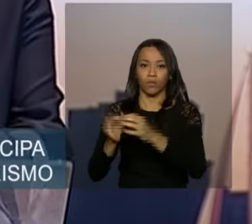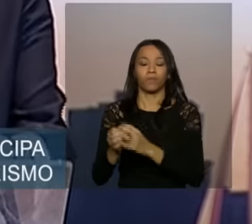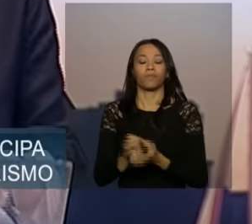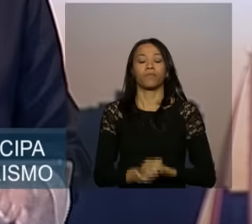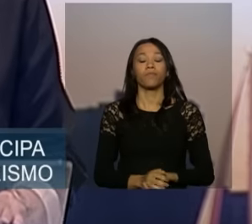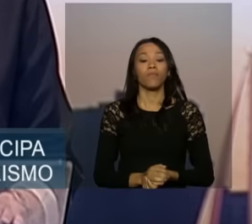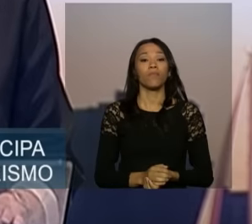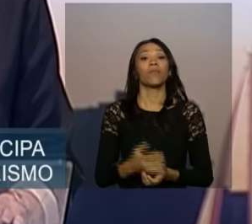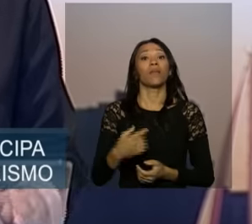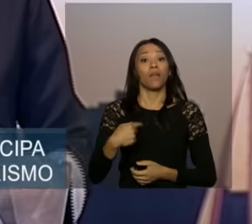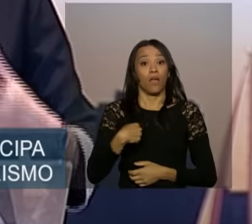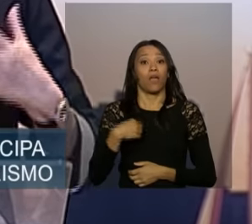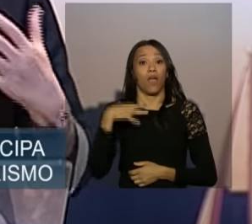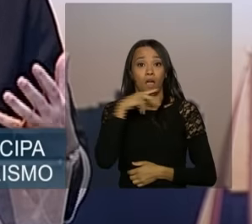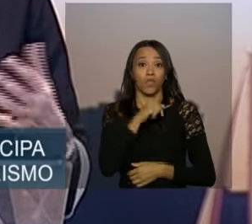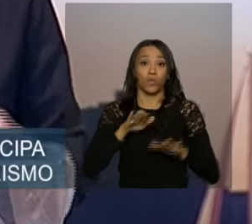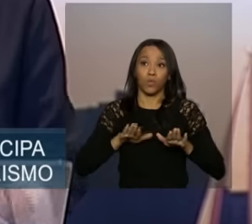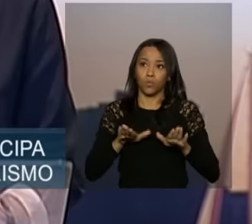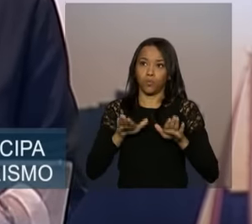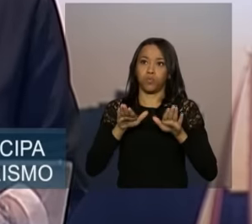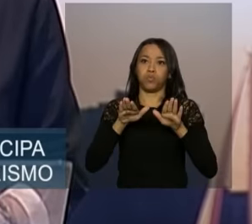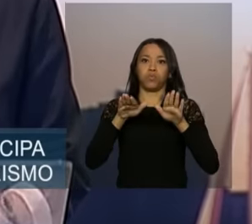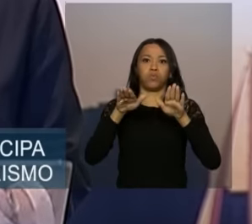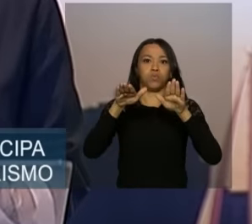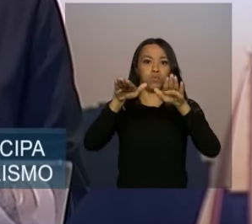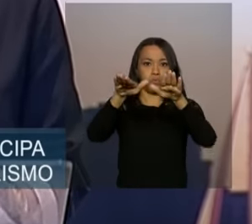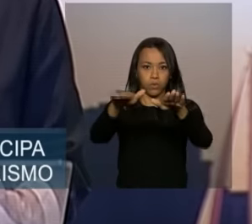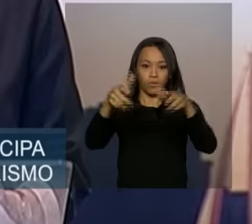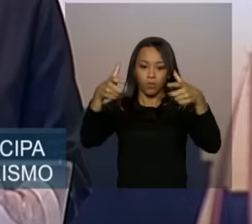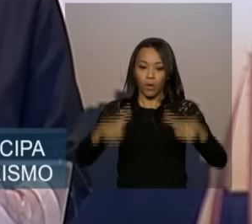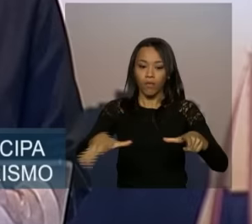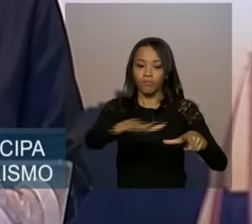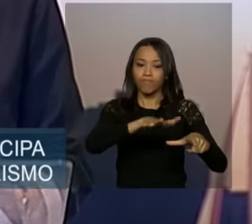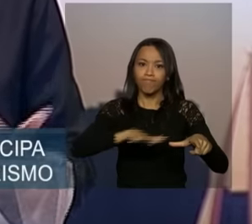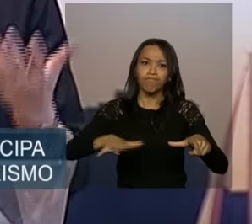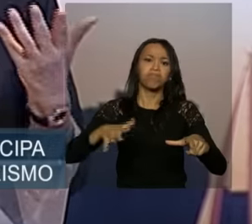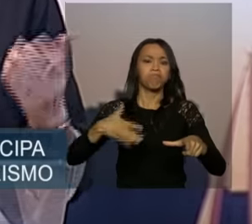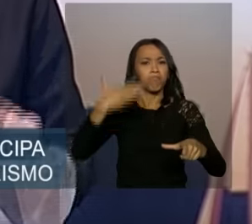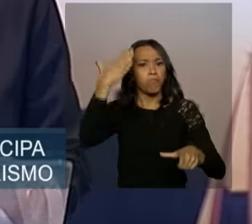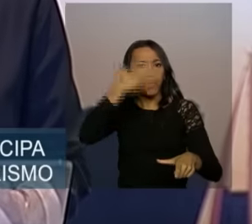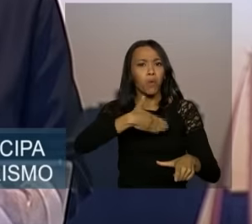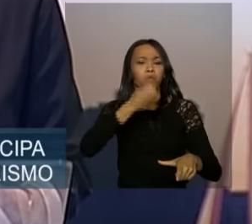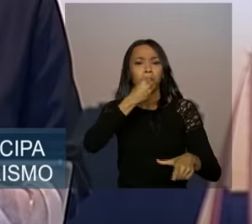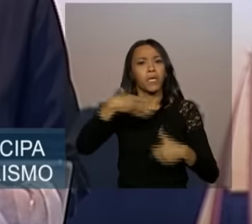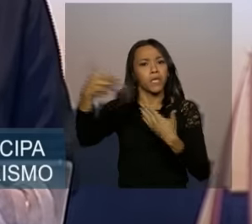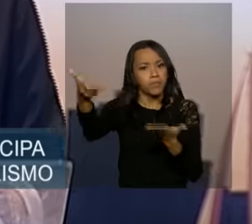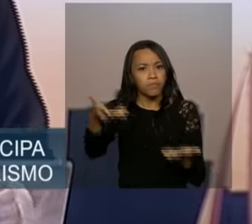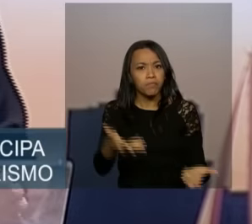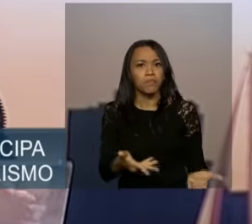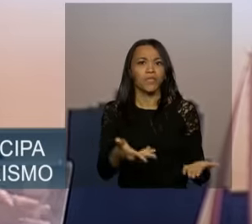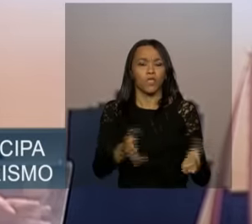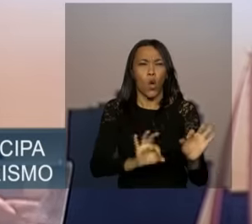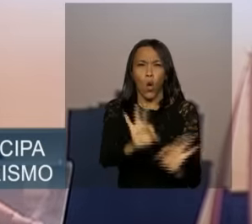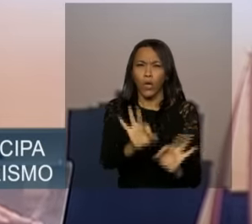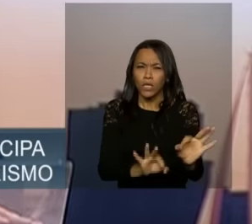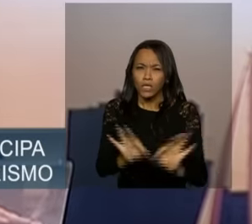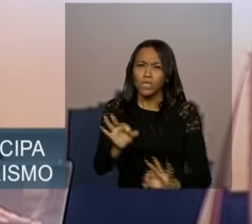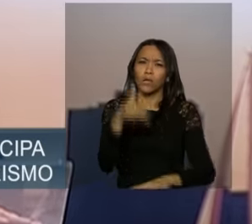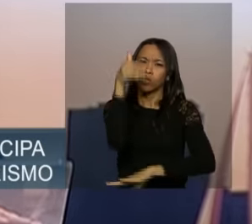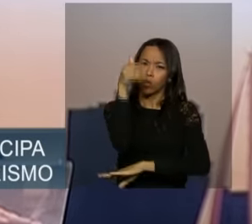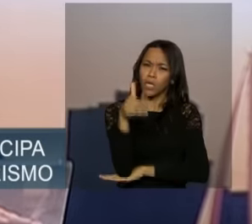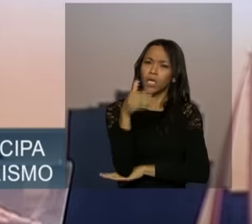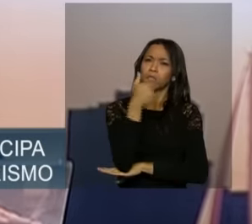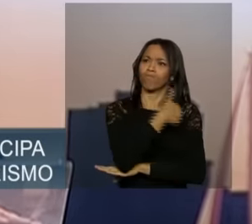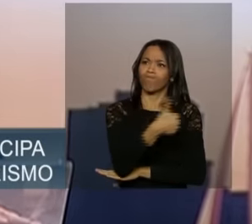são um chamariz. Mostram a disposição do país de bem receber. Estrutura hoteleira